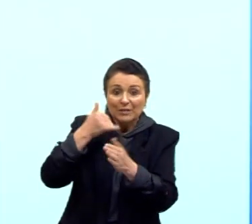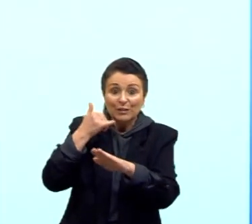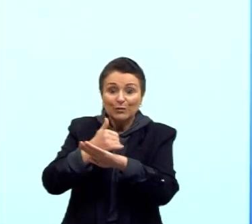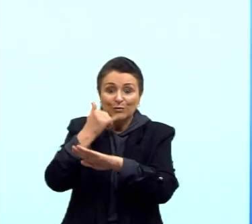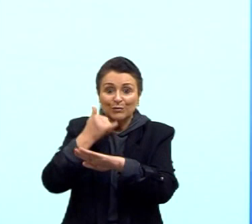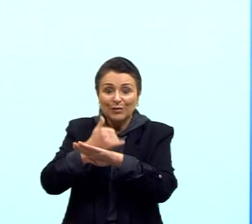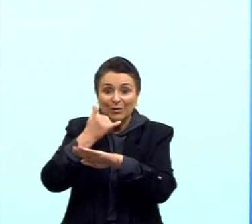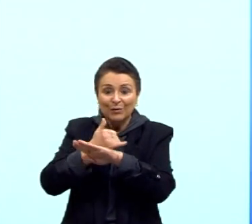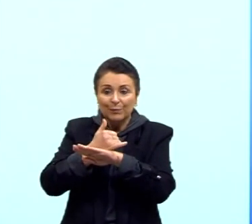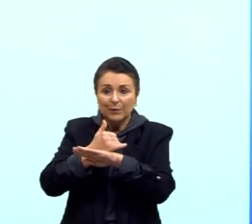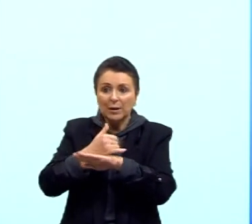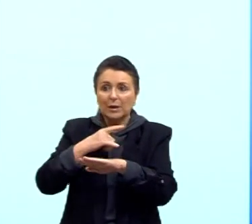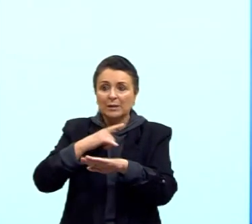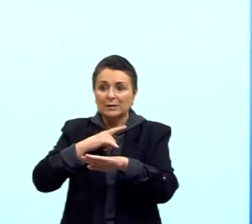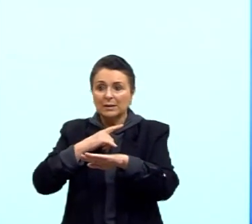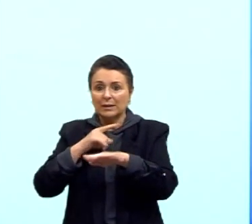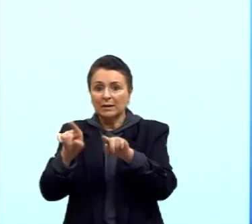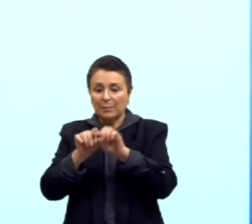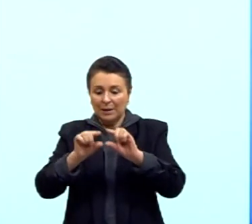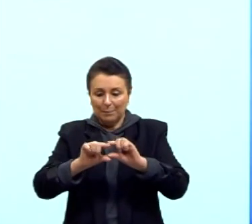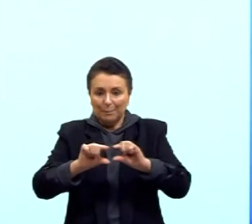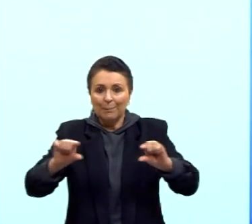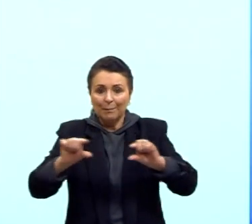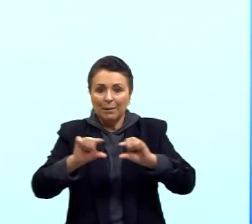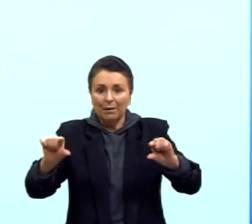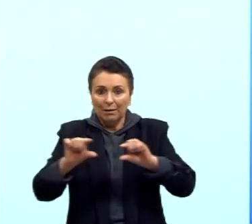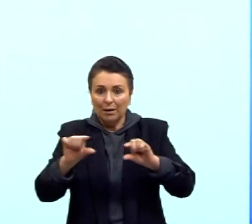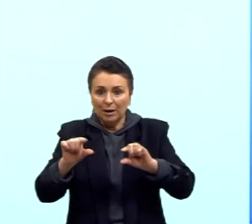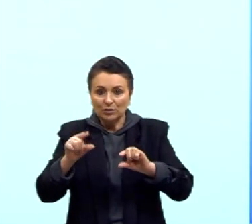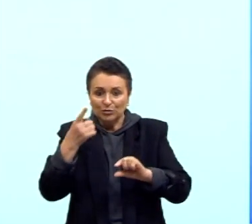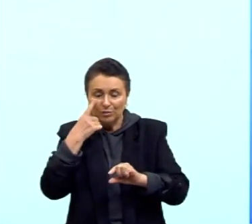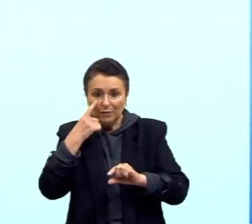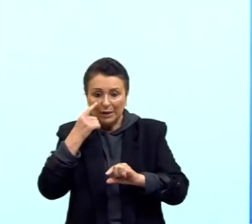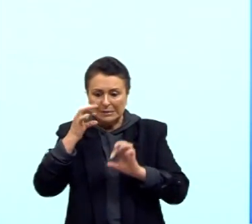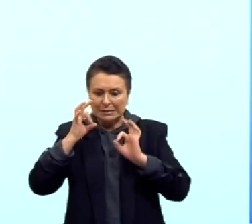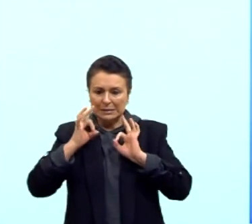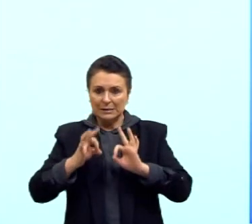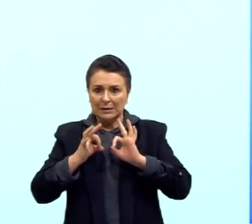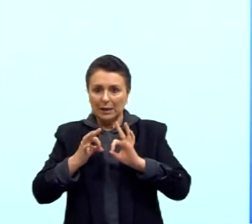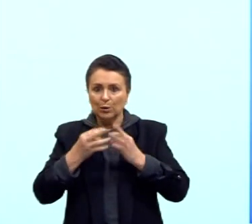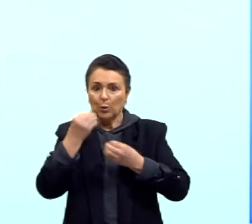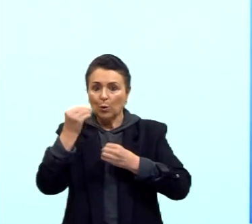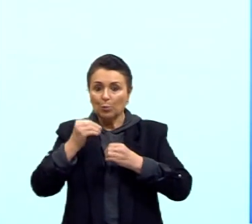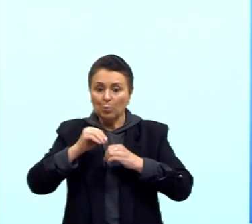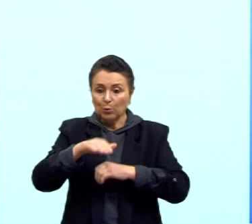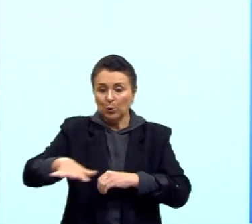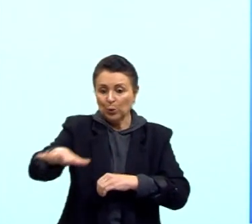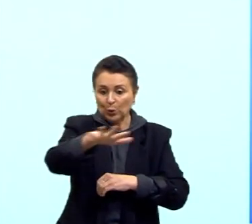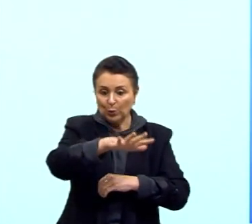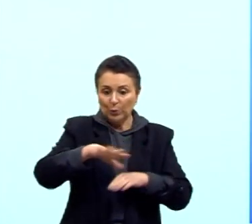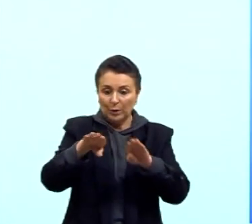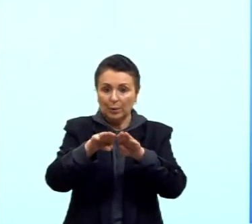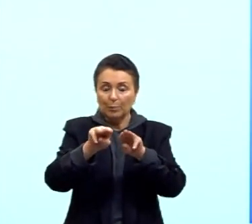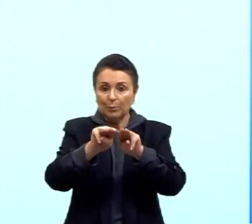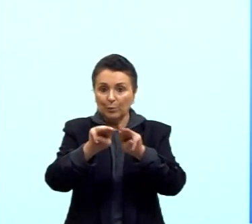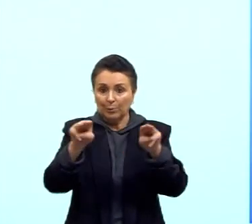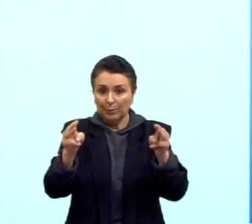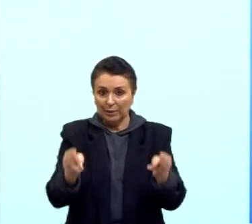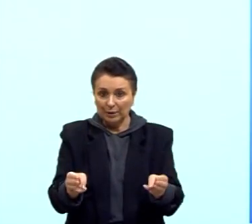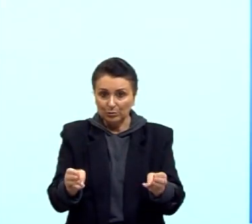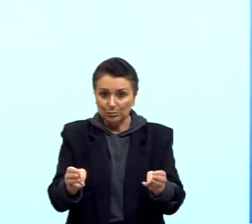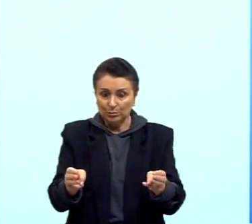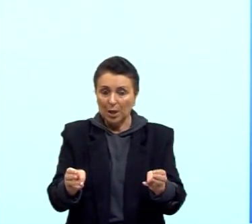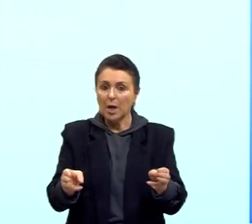se a gente tivesse um imã em barra a gente consegue ver exatamente como é que se comporta esse campo magnético né ele tem um certo